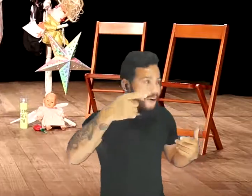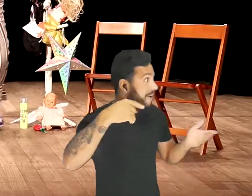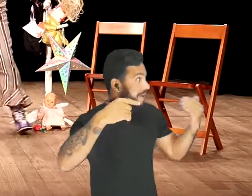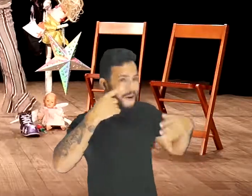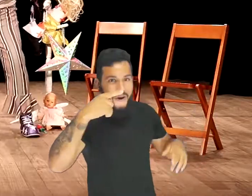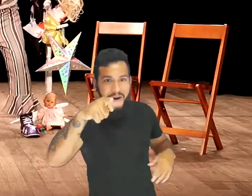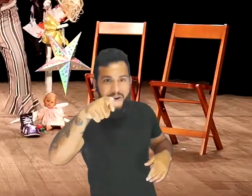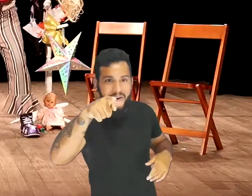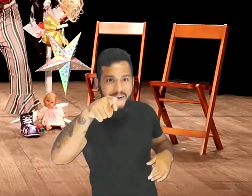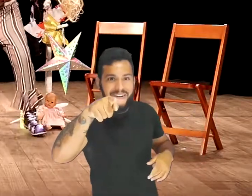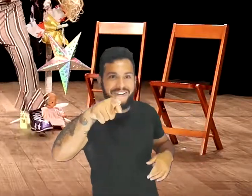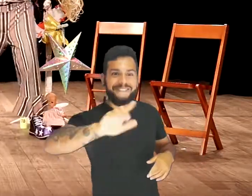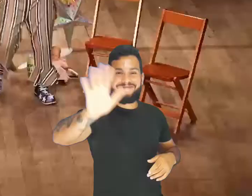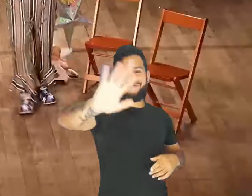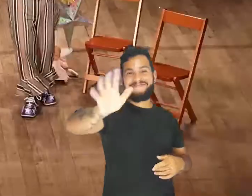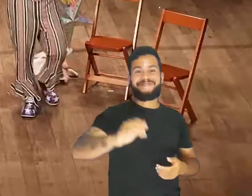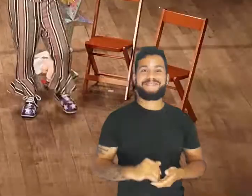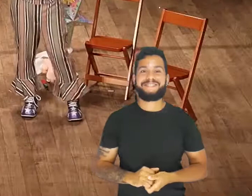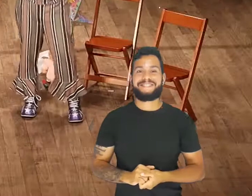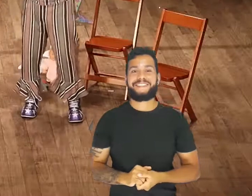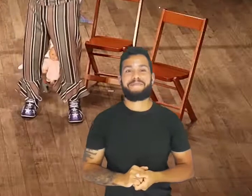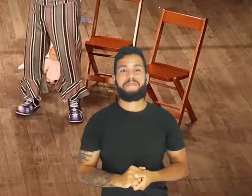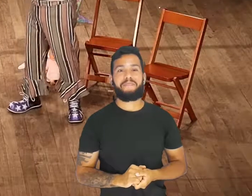Vai cá, vai cá, vai cá! Oi! Oi!